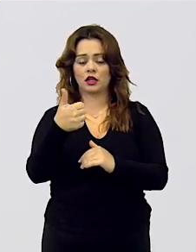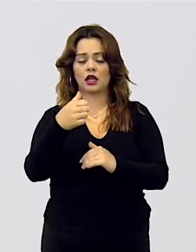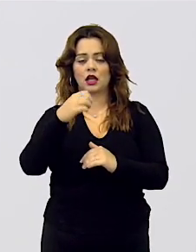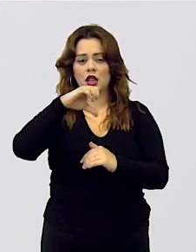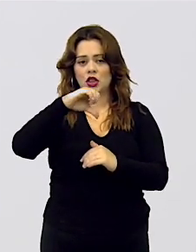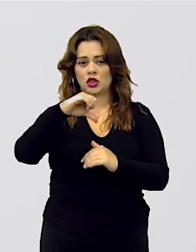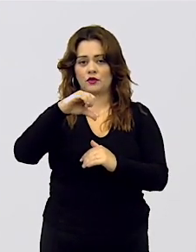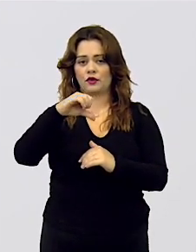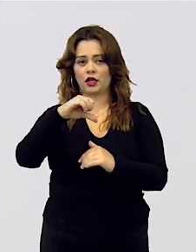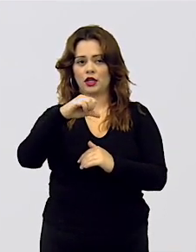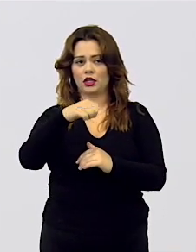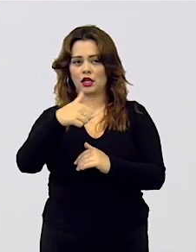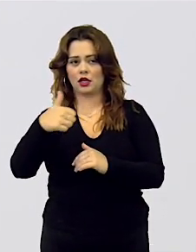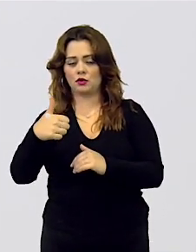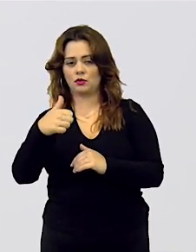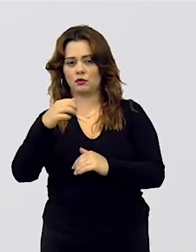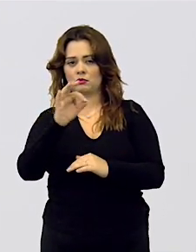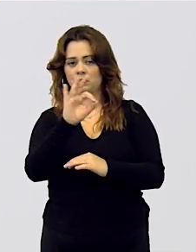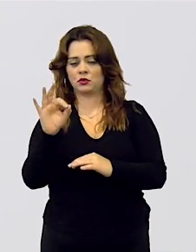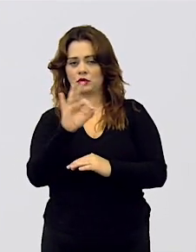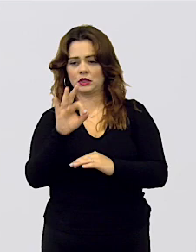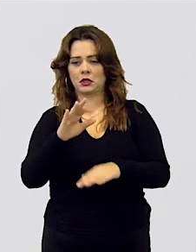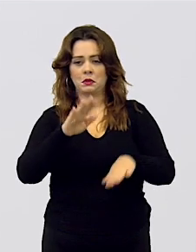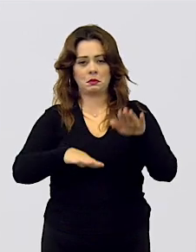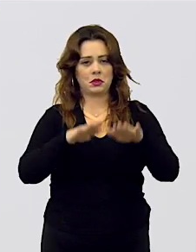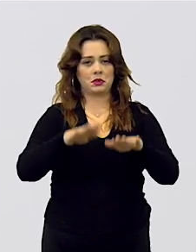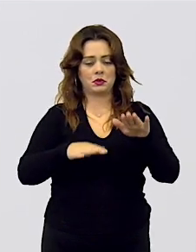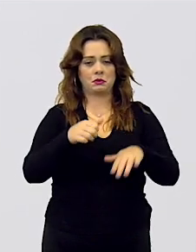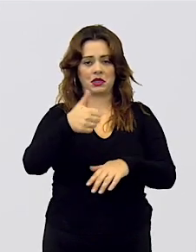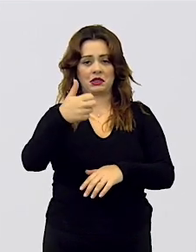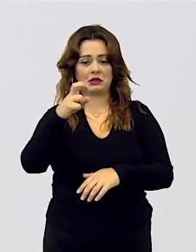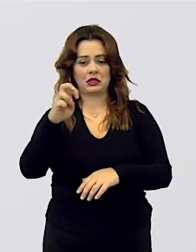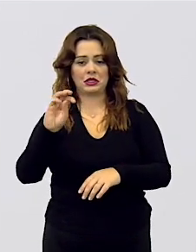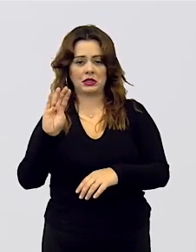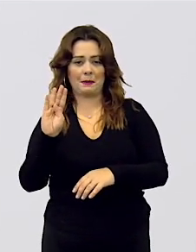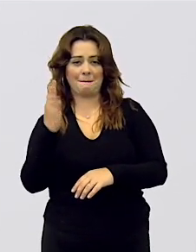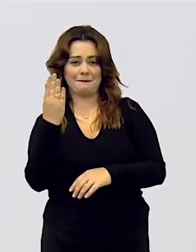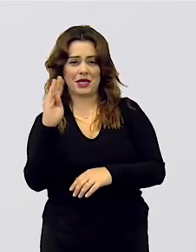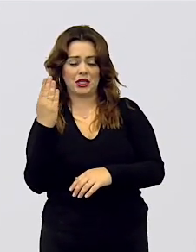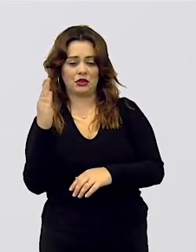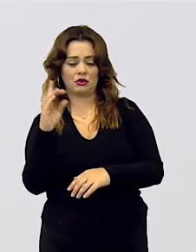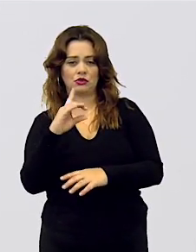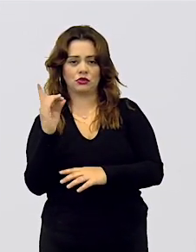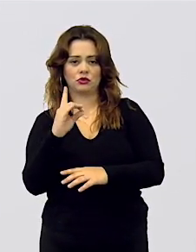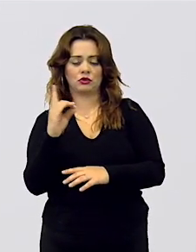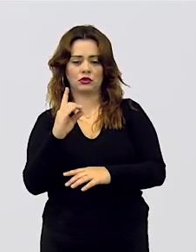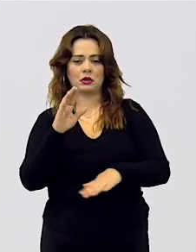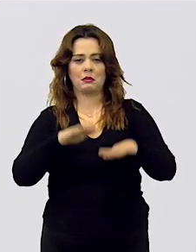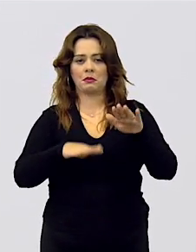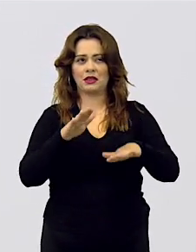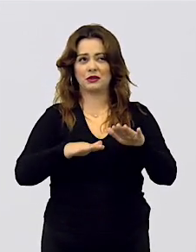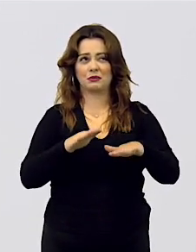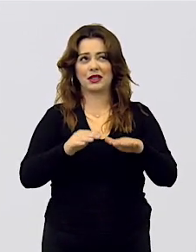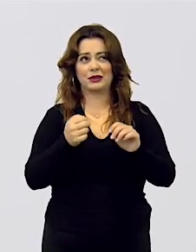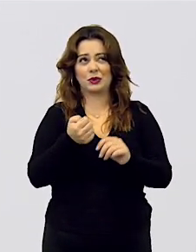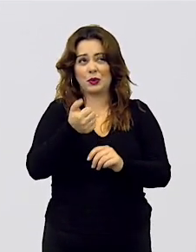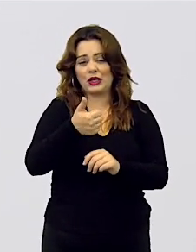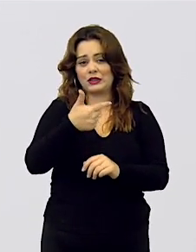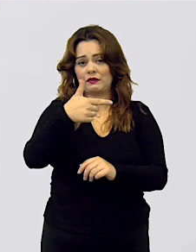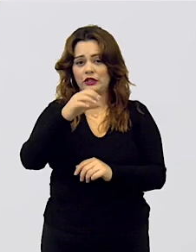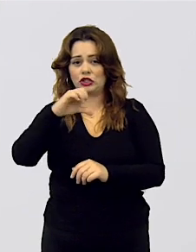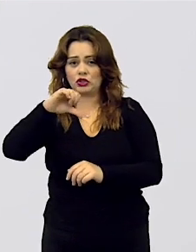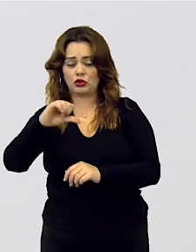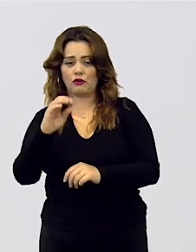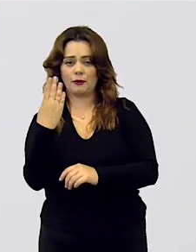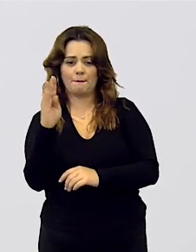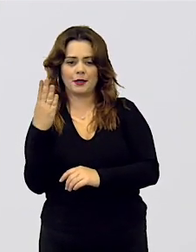passando de 15 Bilhões de Dólares em 2016 para quase 29 Bilhões de Dólares no ano passado